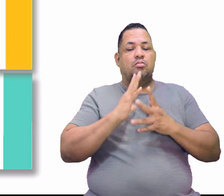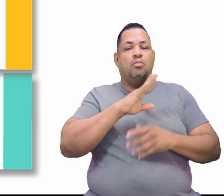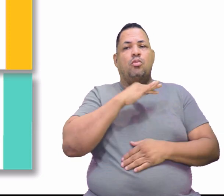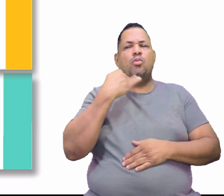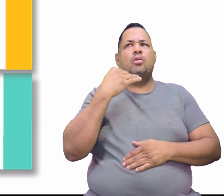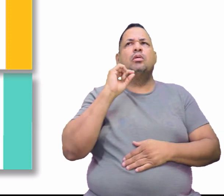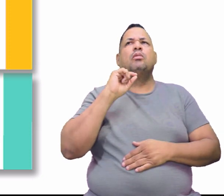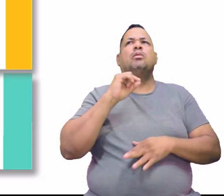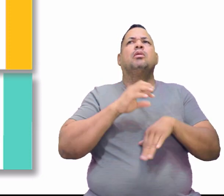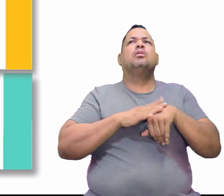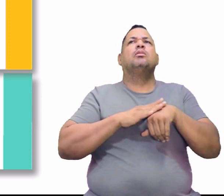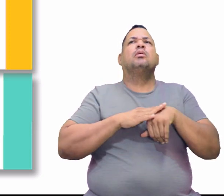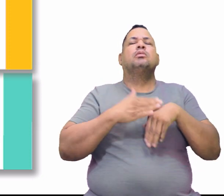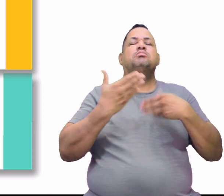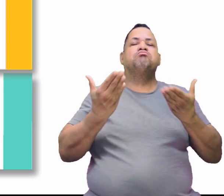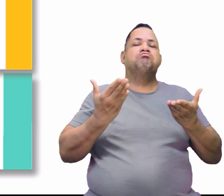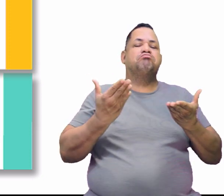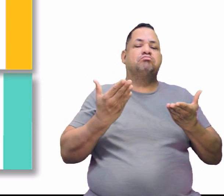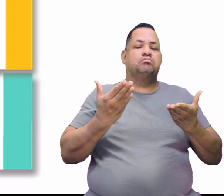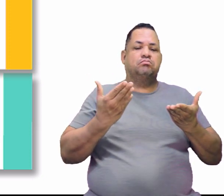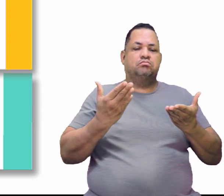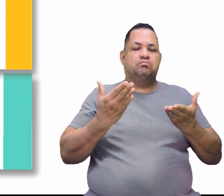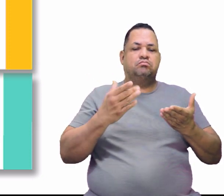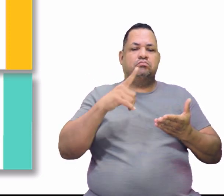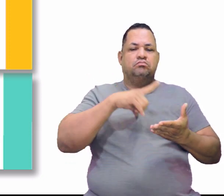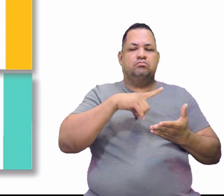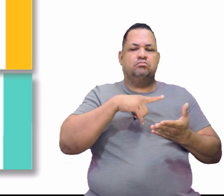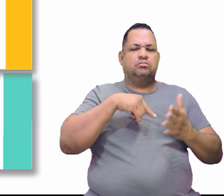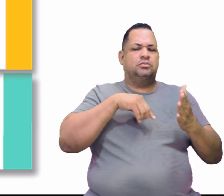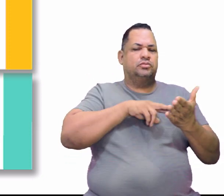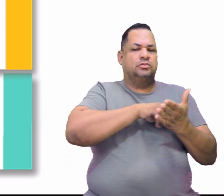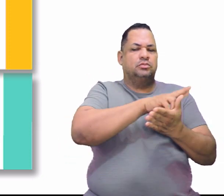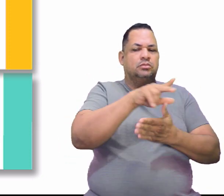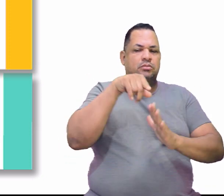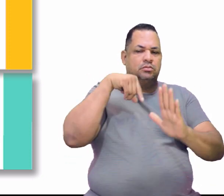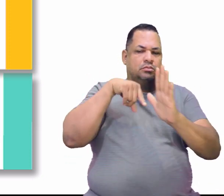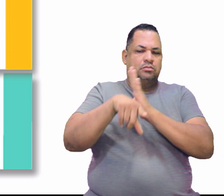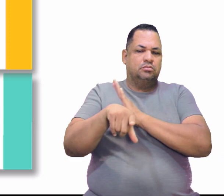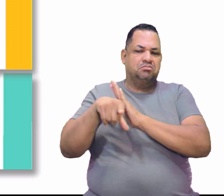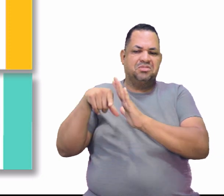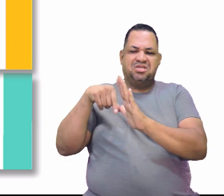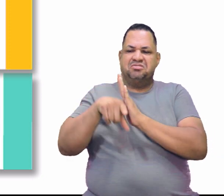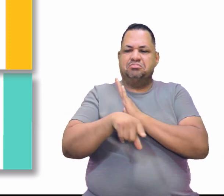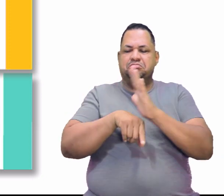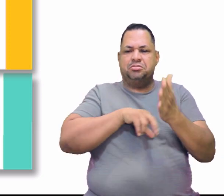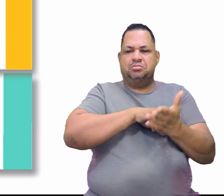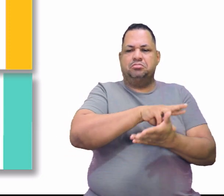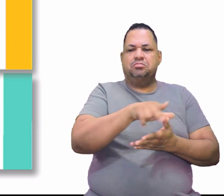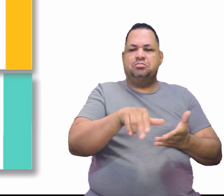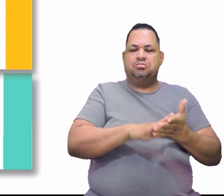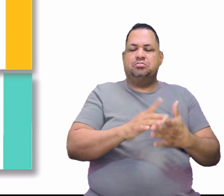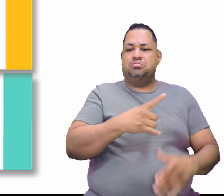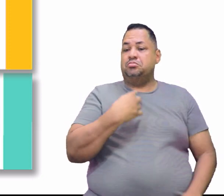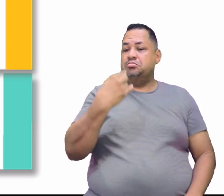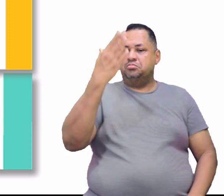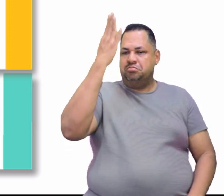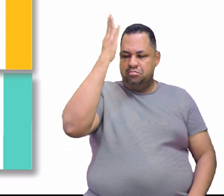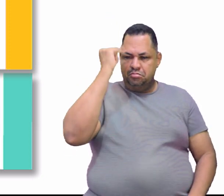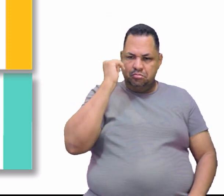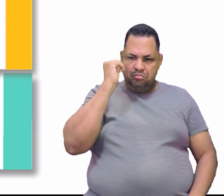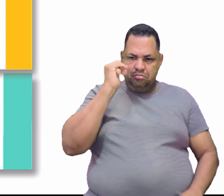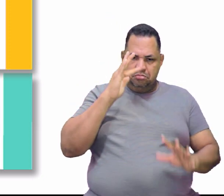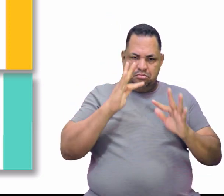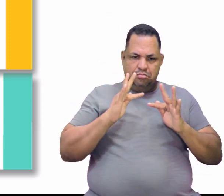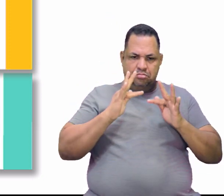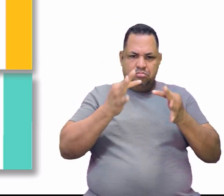de quê? Ixi! Olha, tem mais perguntas do que respostas. A gente sabe disso.